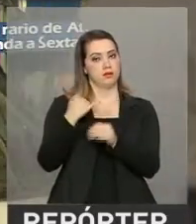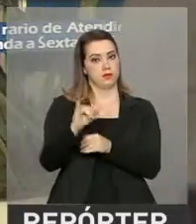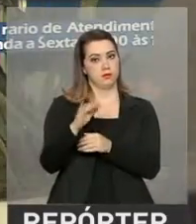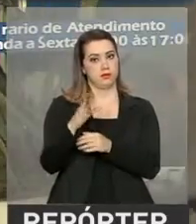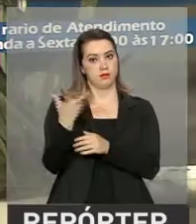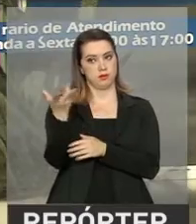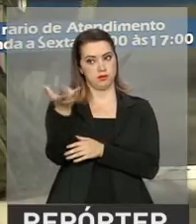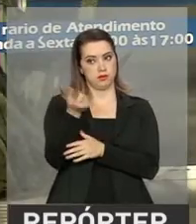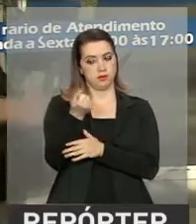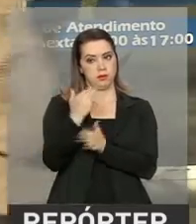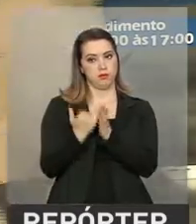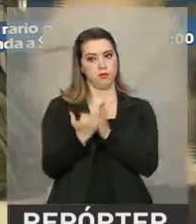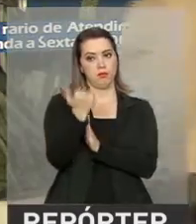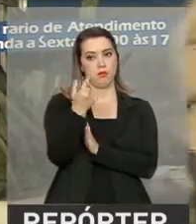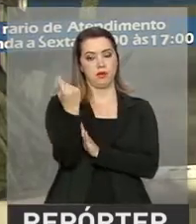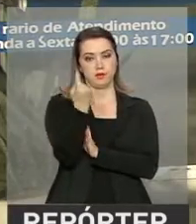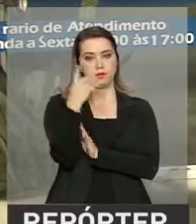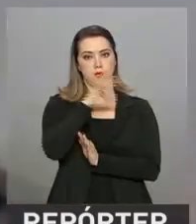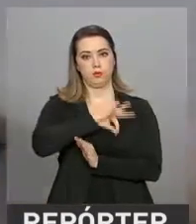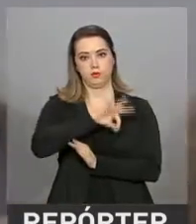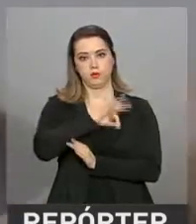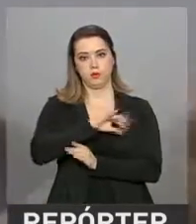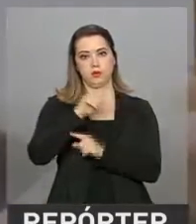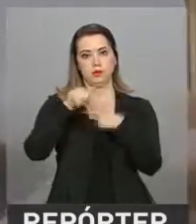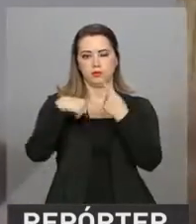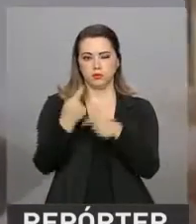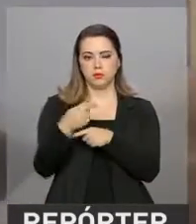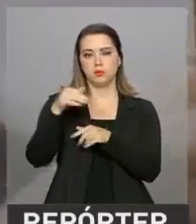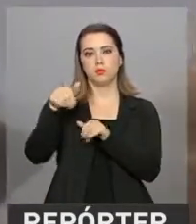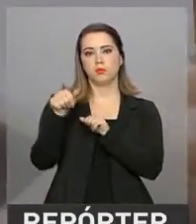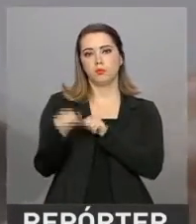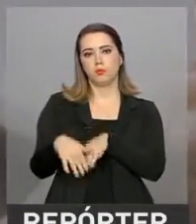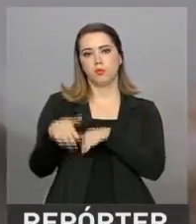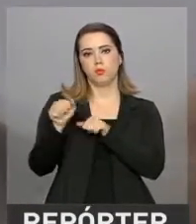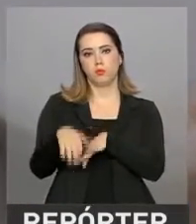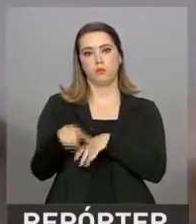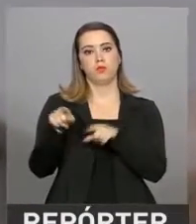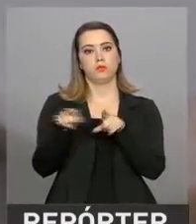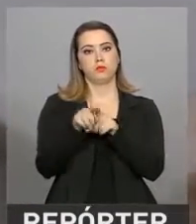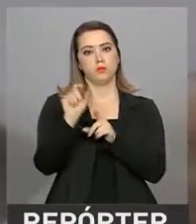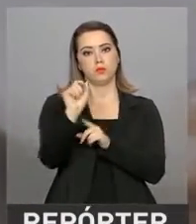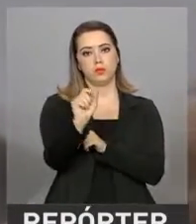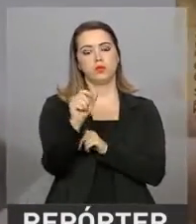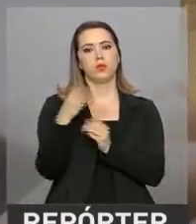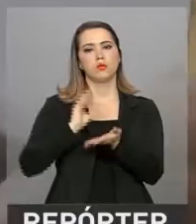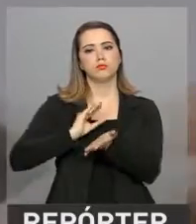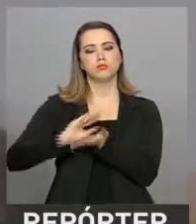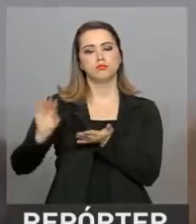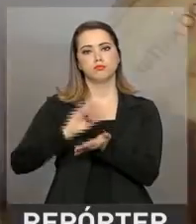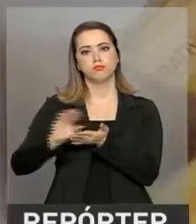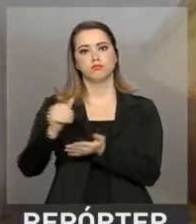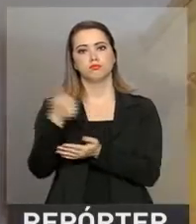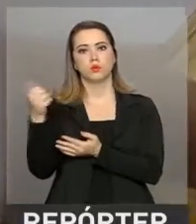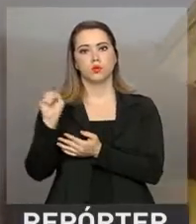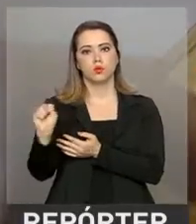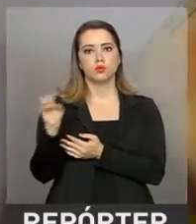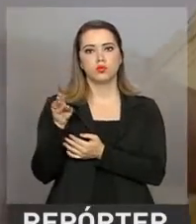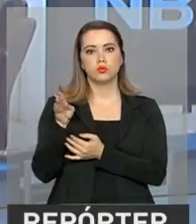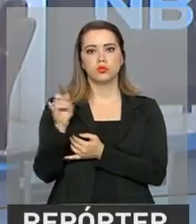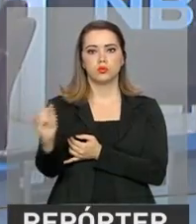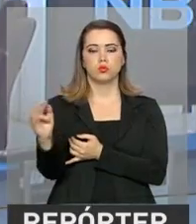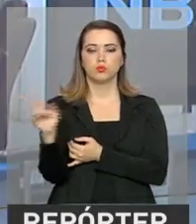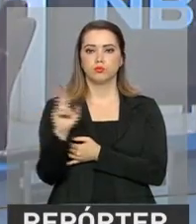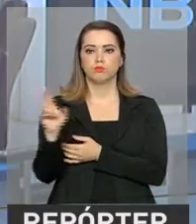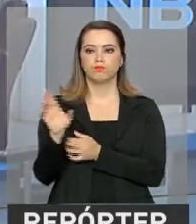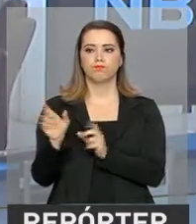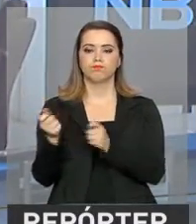de 1º de setembro o pagamento dessa primeira parcela vai injetar na economia 18 bilhões de reais o